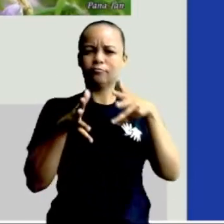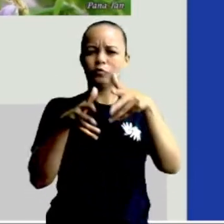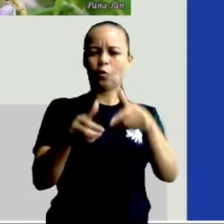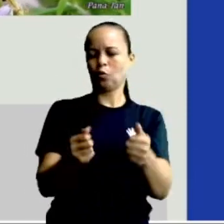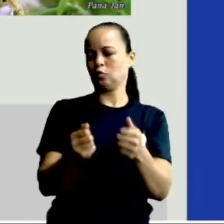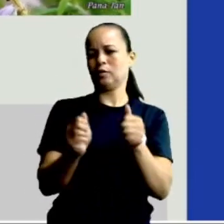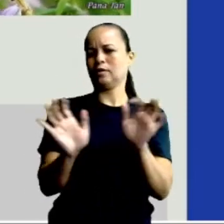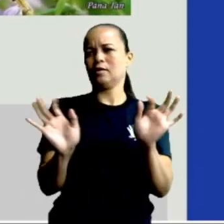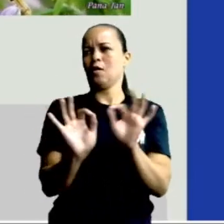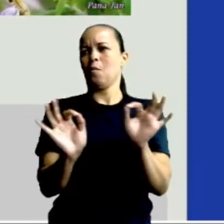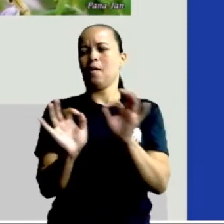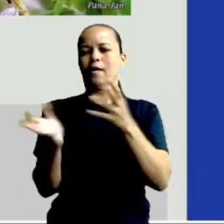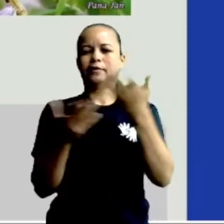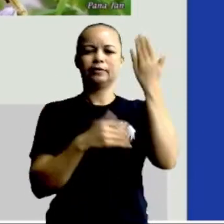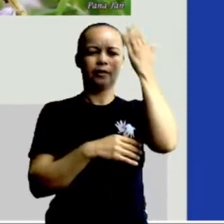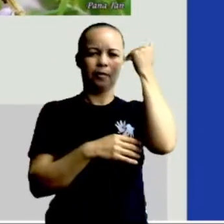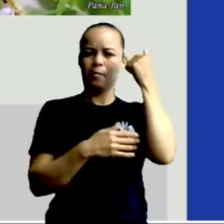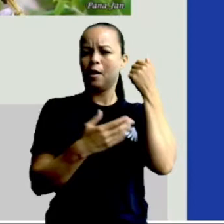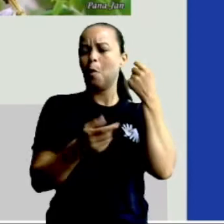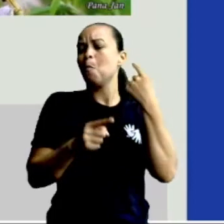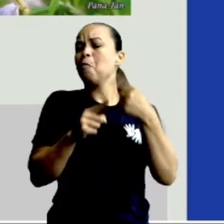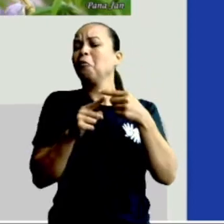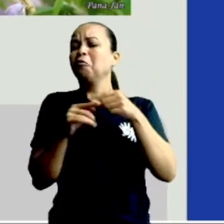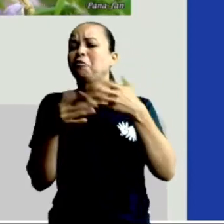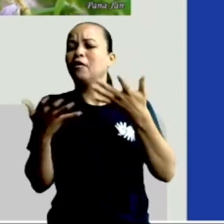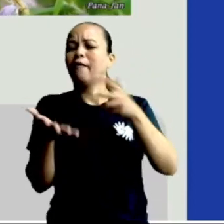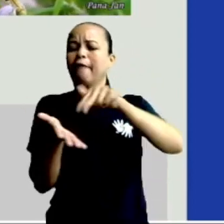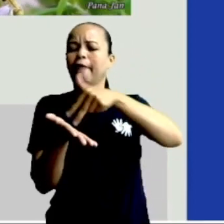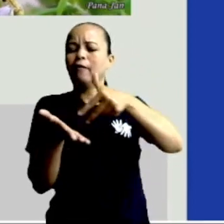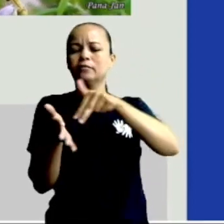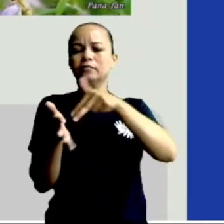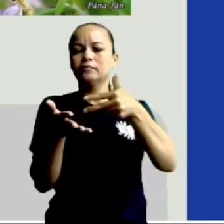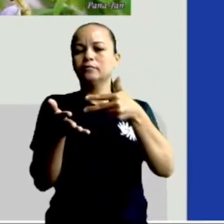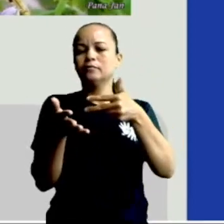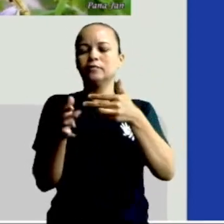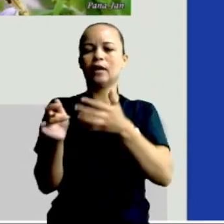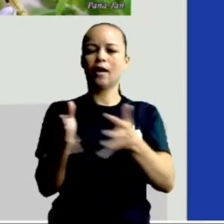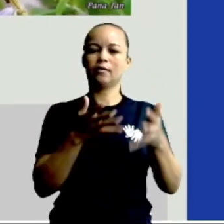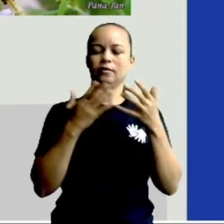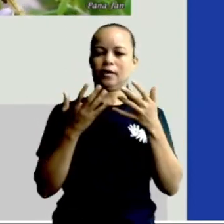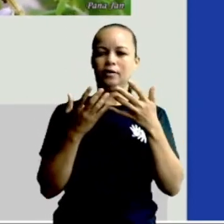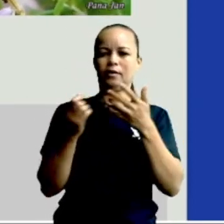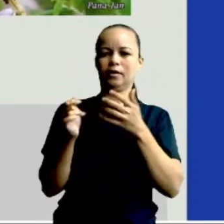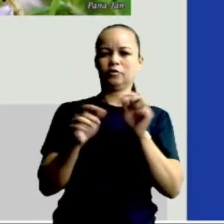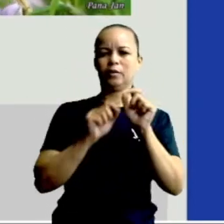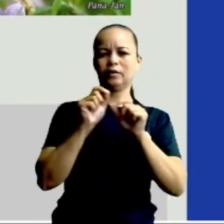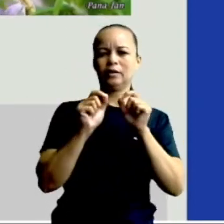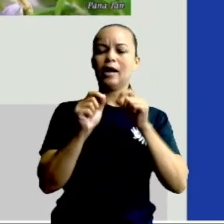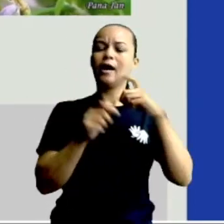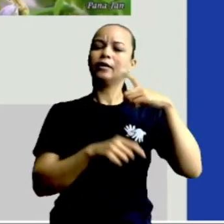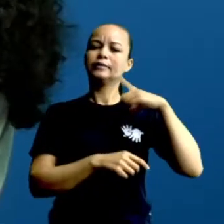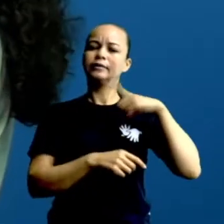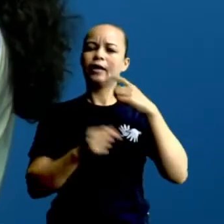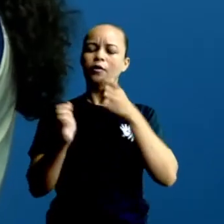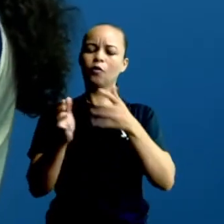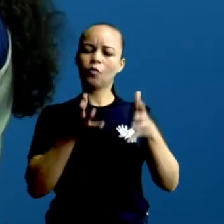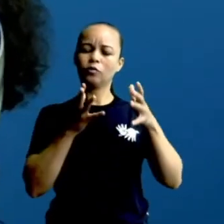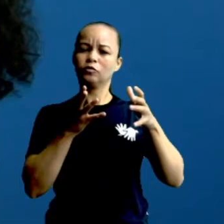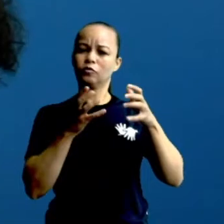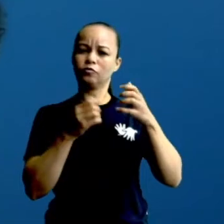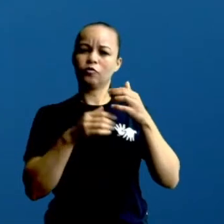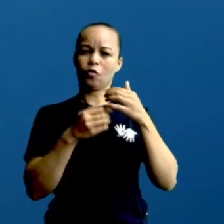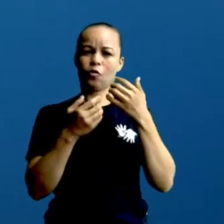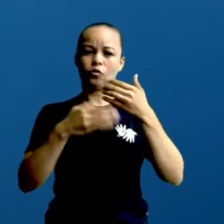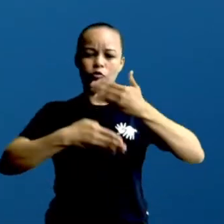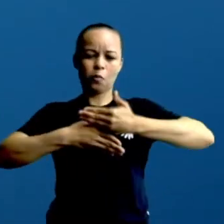não mais saber o motivo, até que as paineiras tenham por sobre os muros